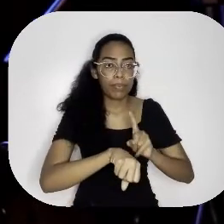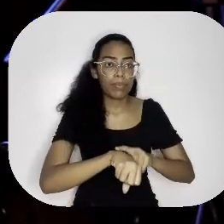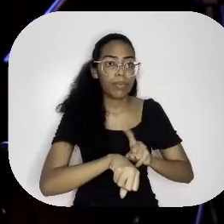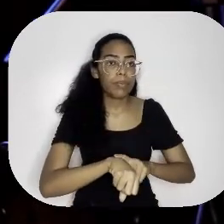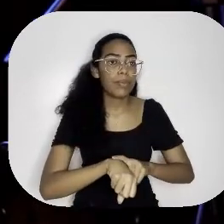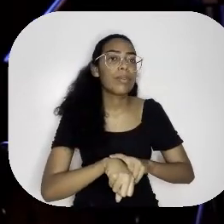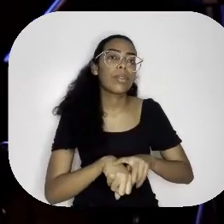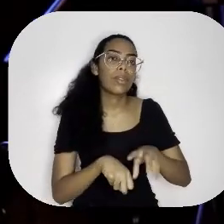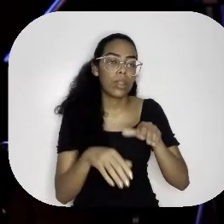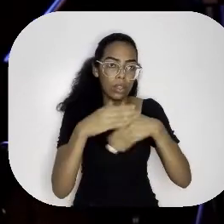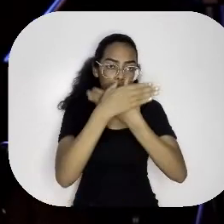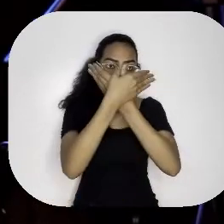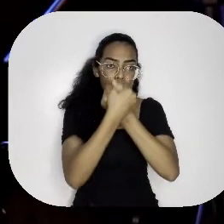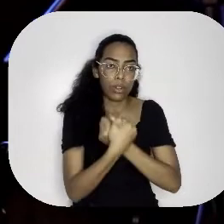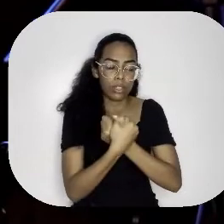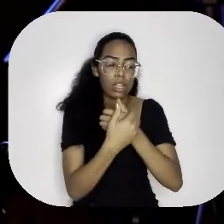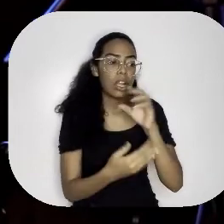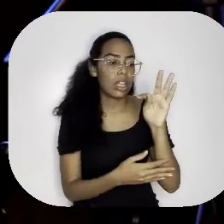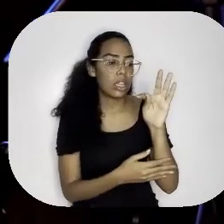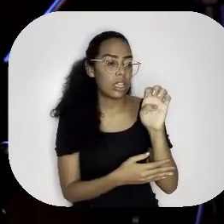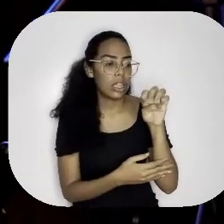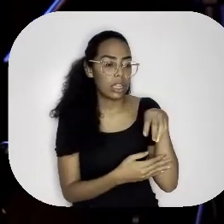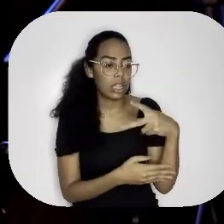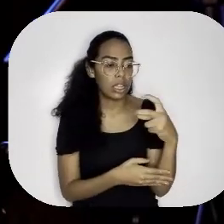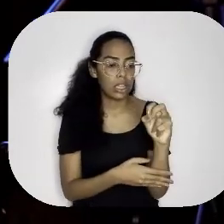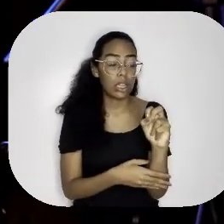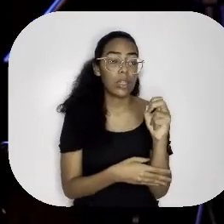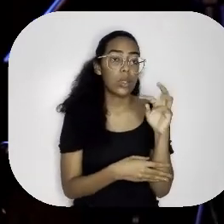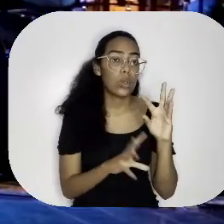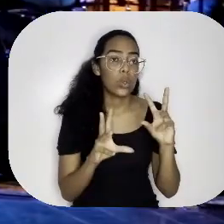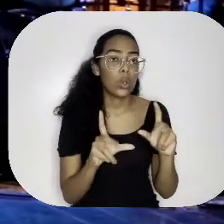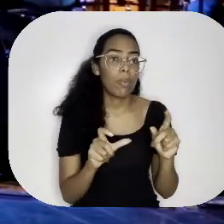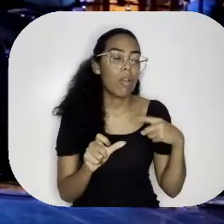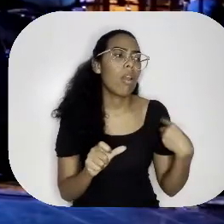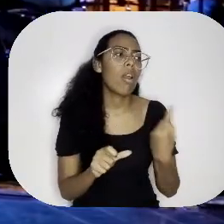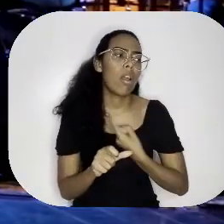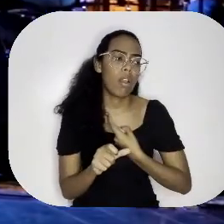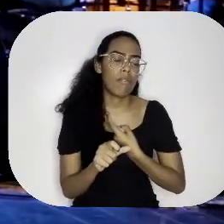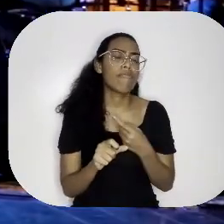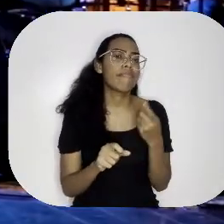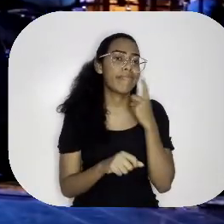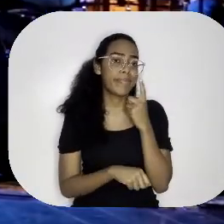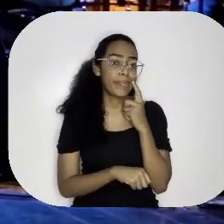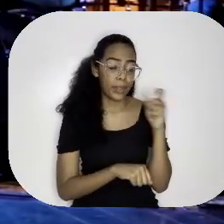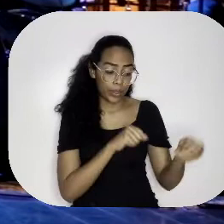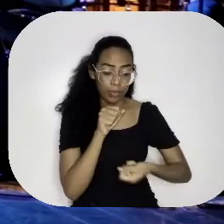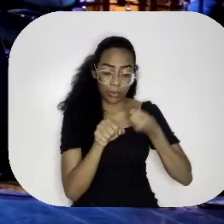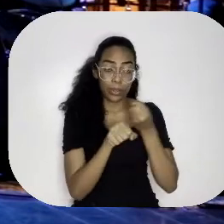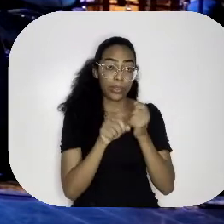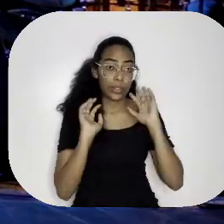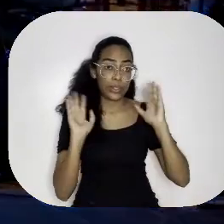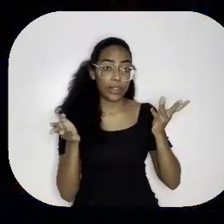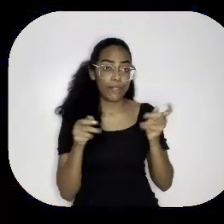tempo, do Iquici tempo, do tempo que todos nós tivemos que obedecer, todos temos que refletir sobre ele. Só que no próximo ano eu fiz o Xumaré, que vai mudar,